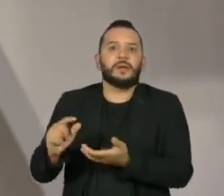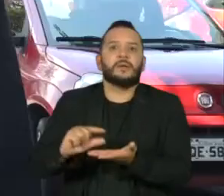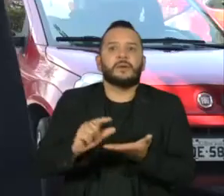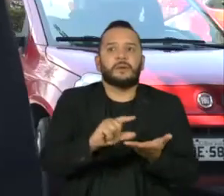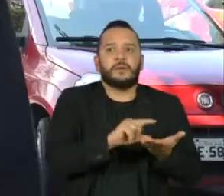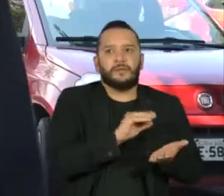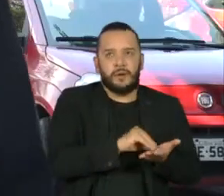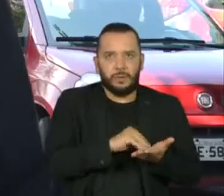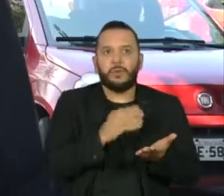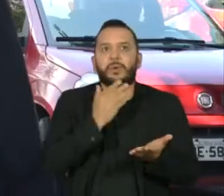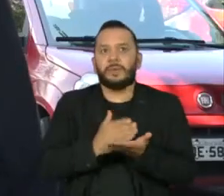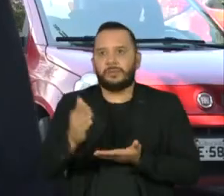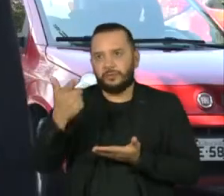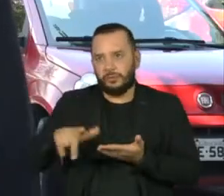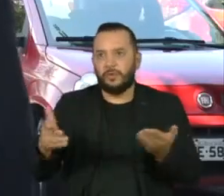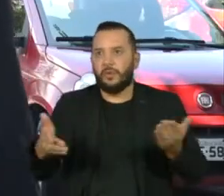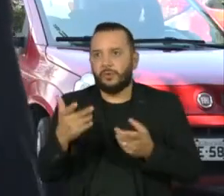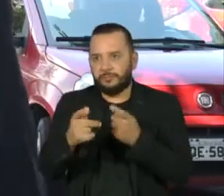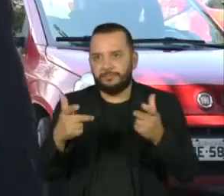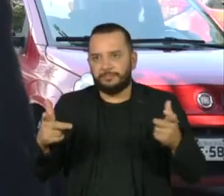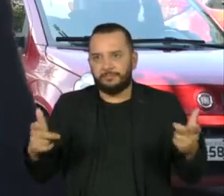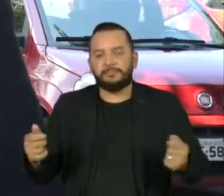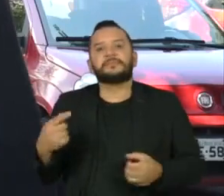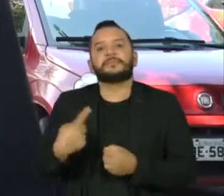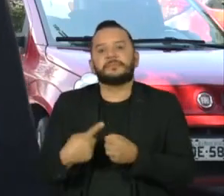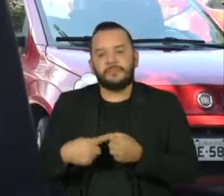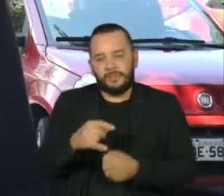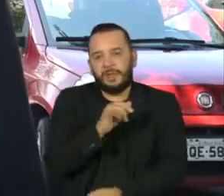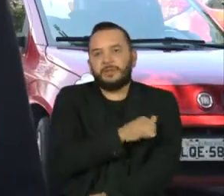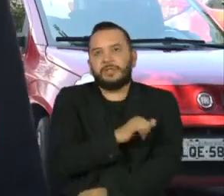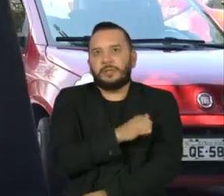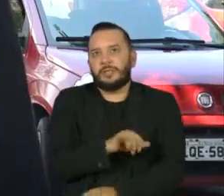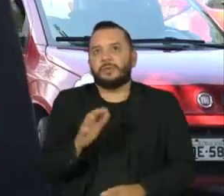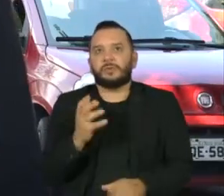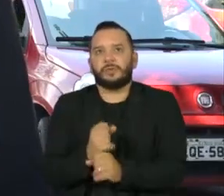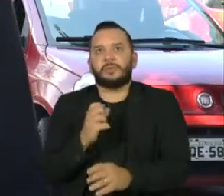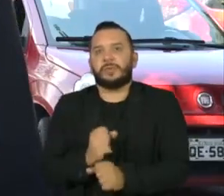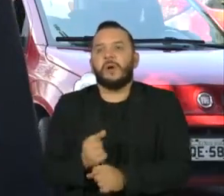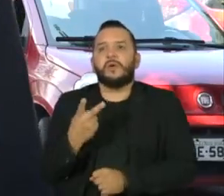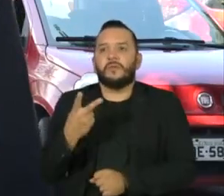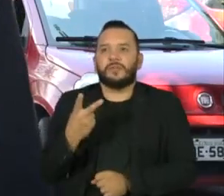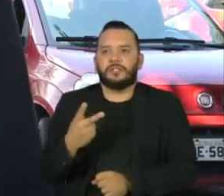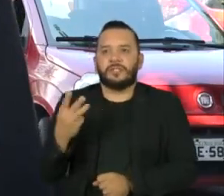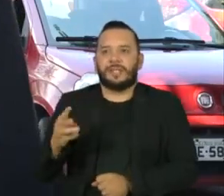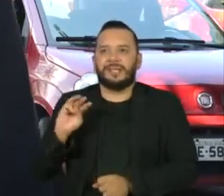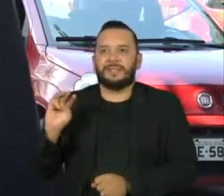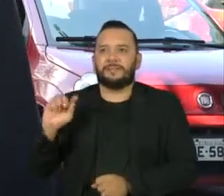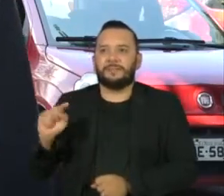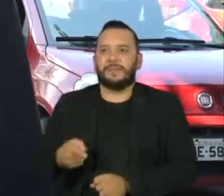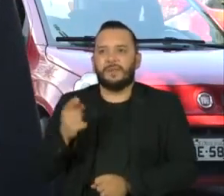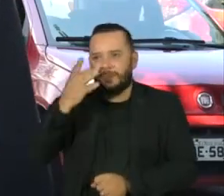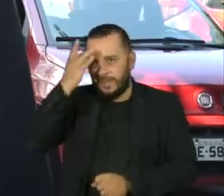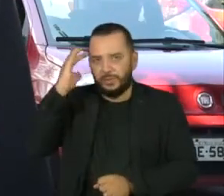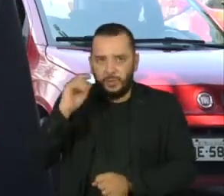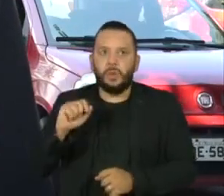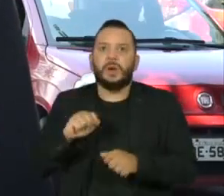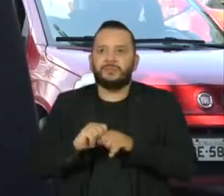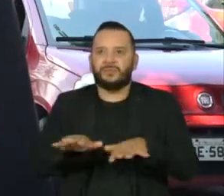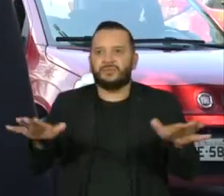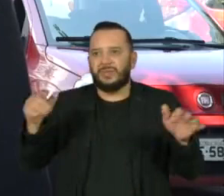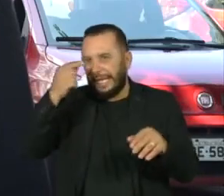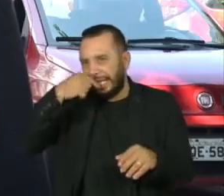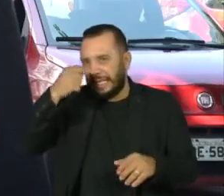recomeçou hoje nós vamos chamar semanas a cidade do Rio de Janeiro ou contabilizou mais de 23 Mil casos de gripe O